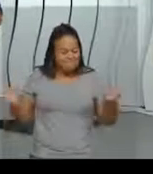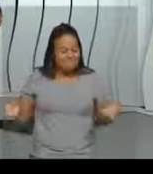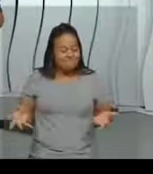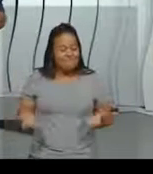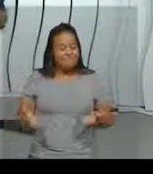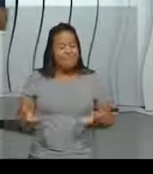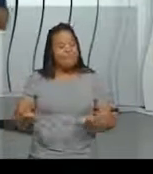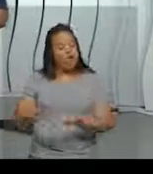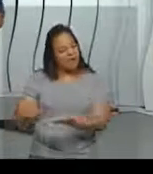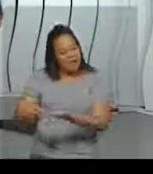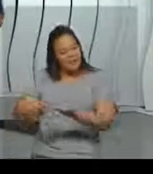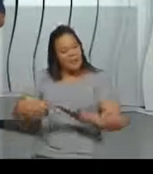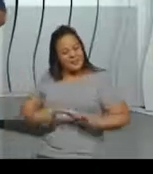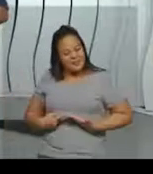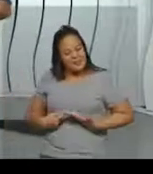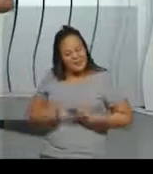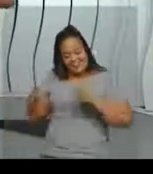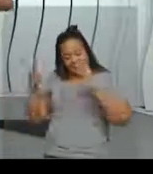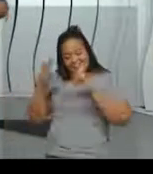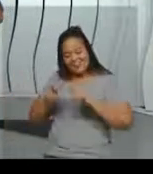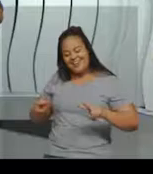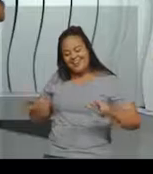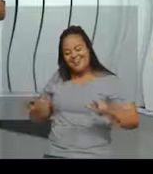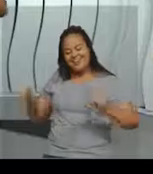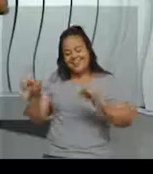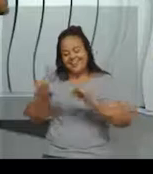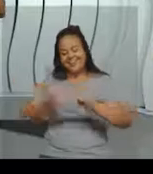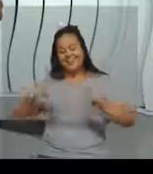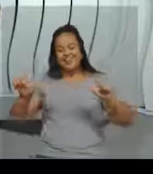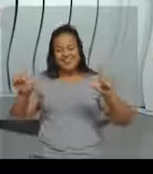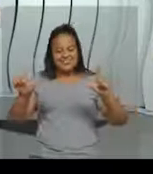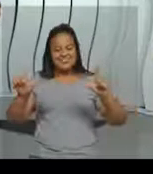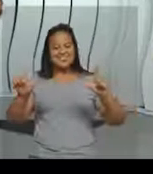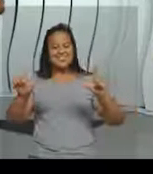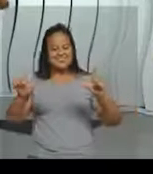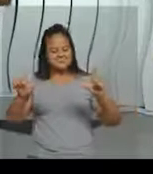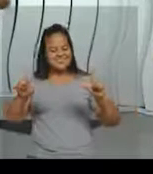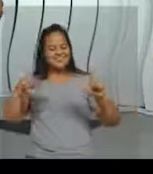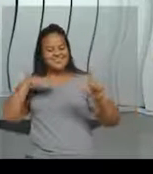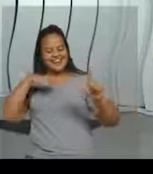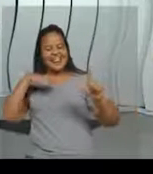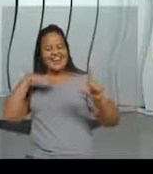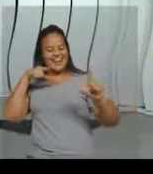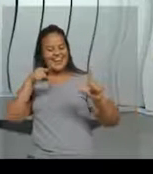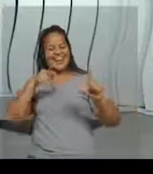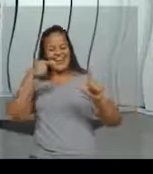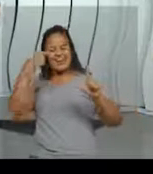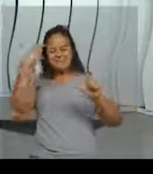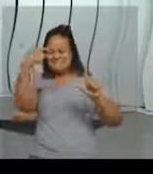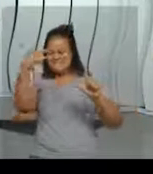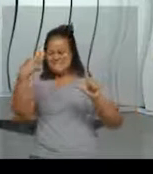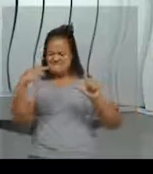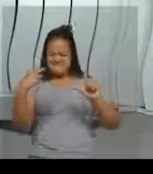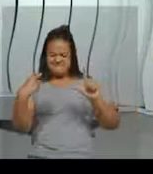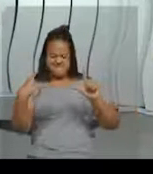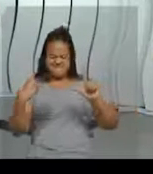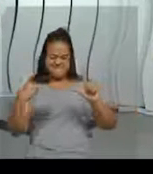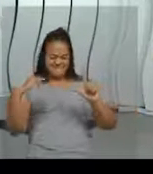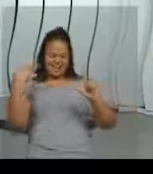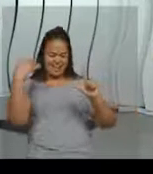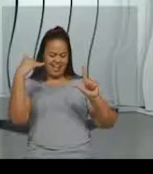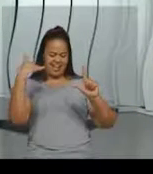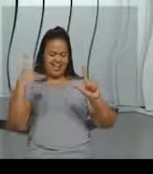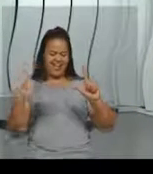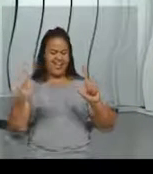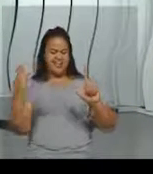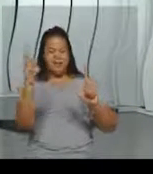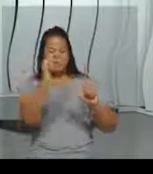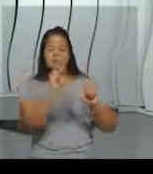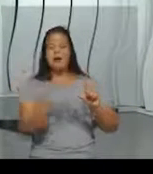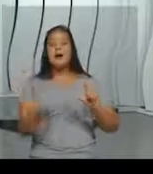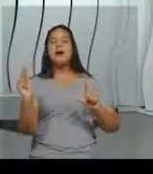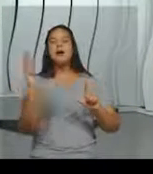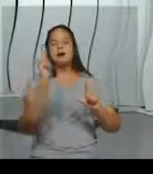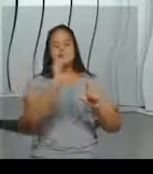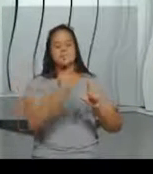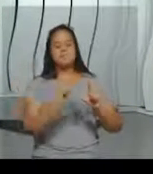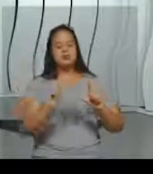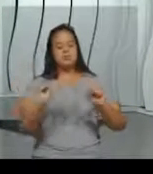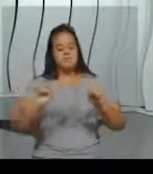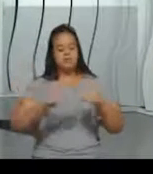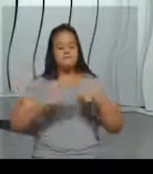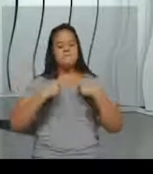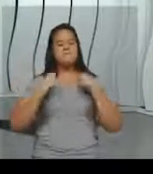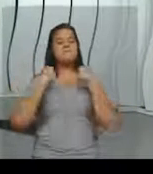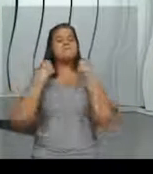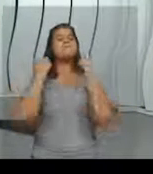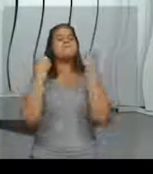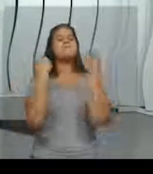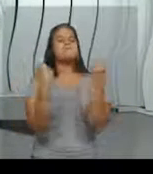convidar vocês também para ver esse videoclipe, que tem vários elementos imagéticos que vão